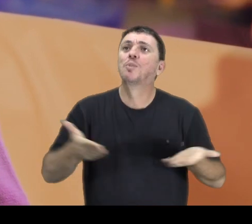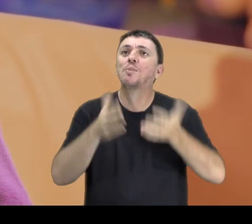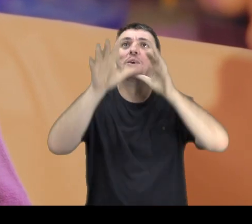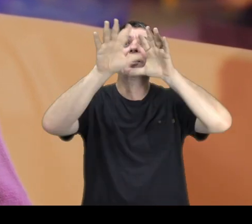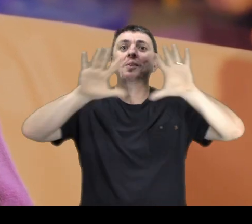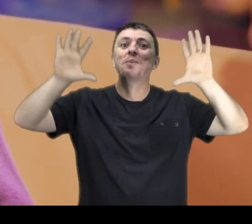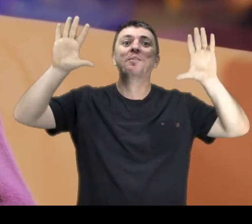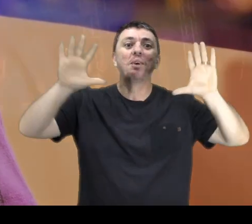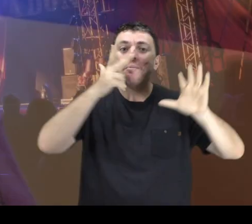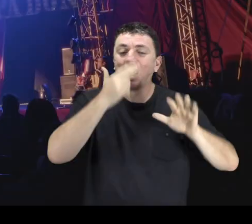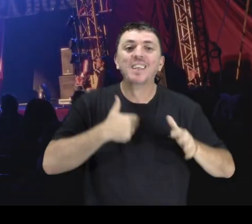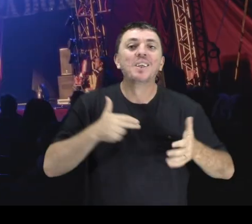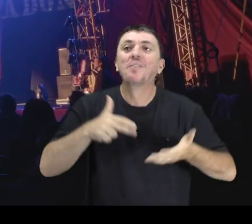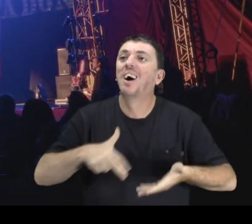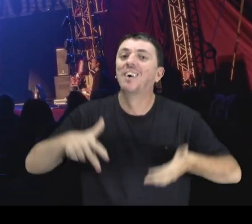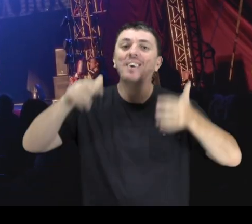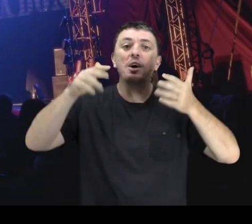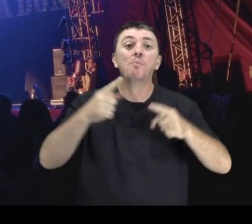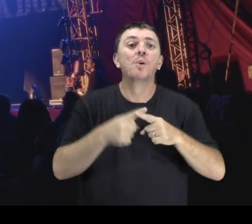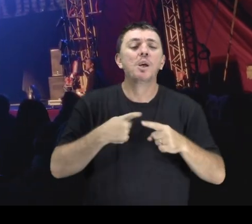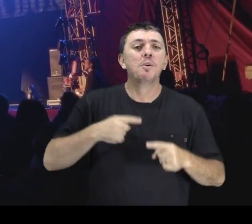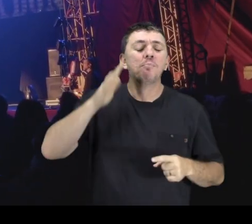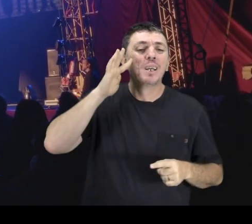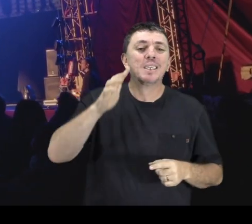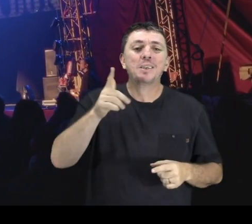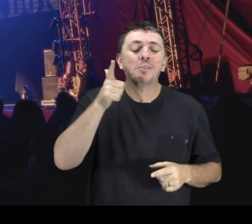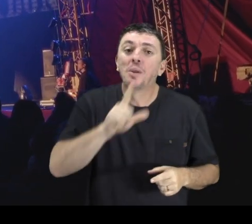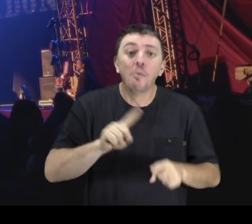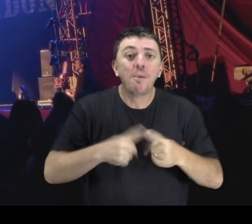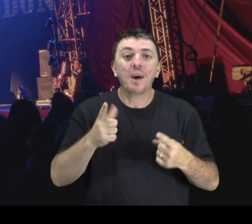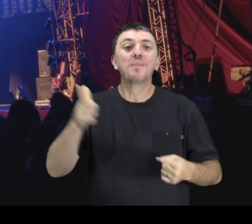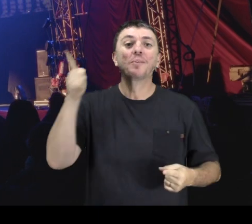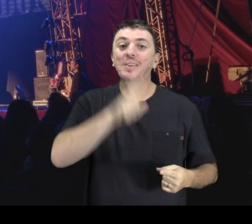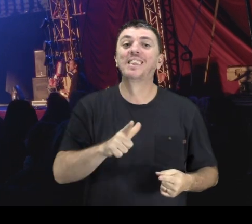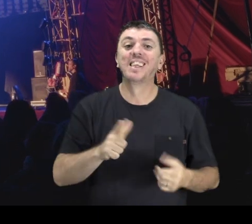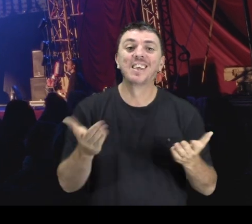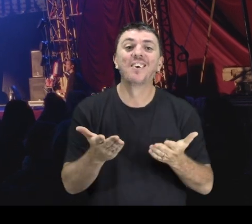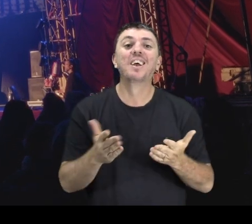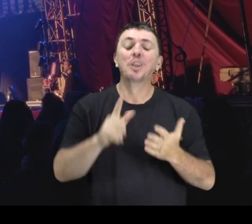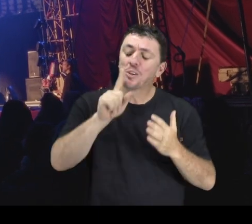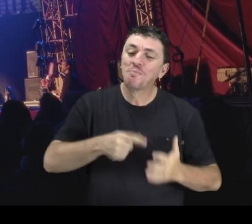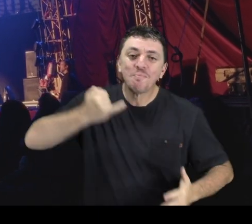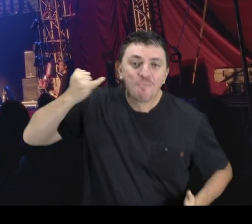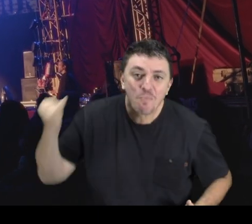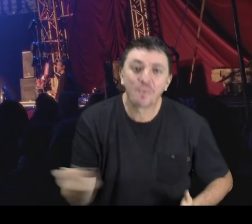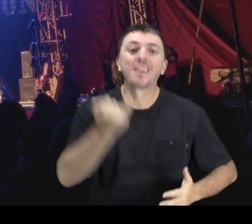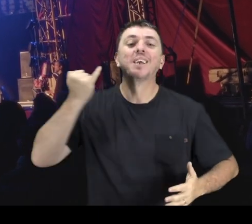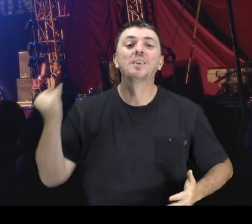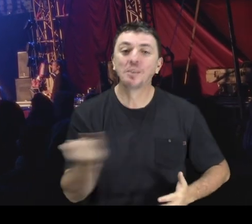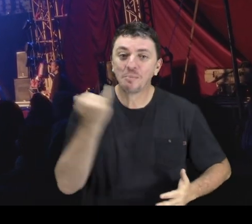isso. Então, está sendo muito importante, muito importante.